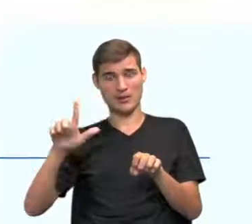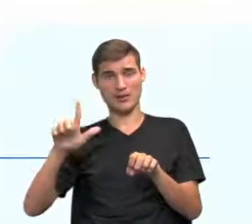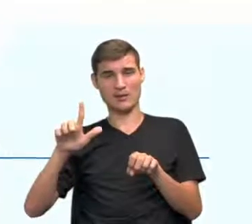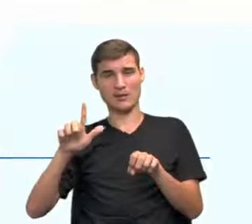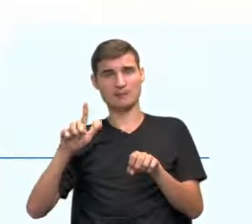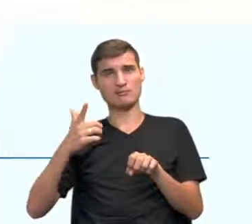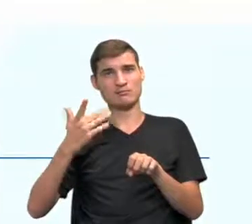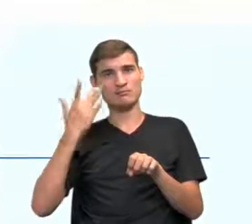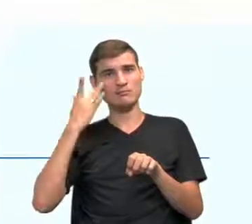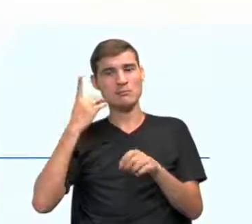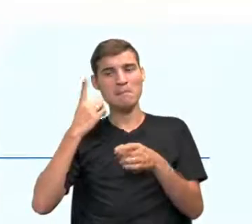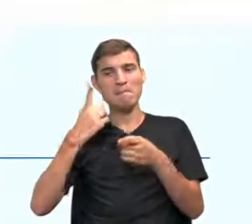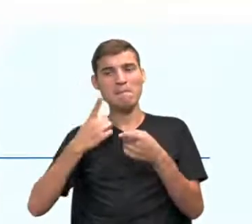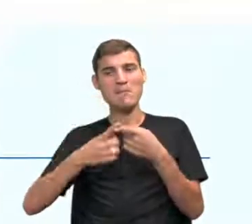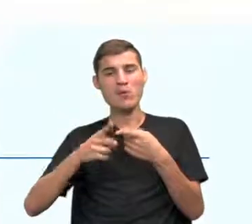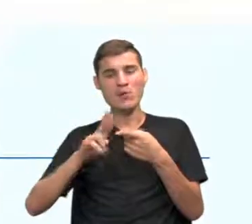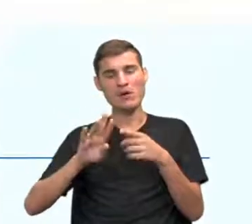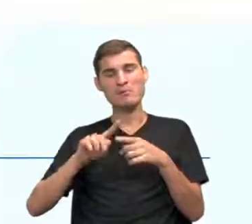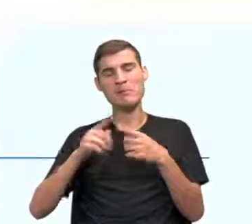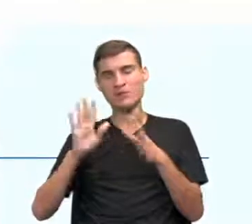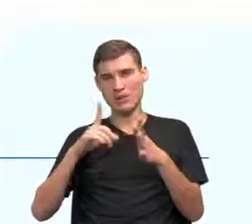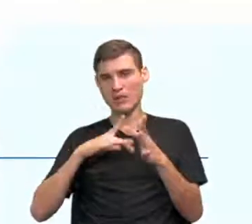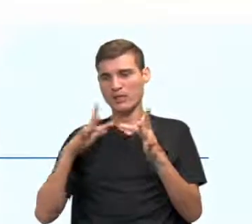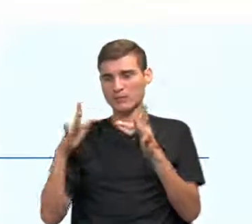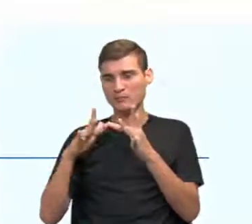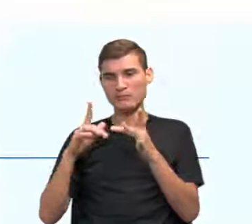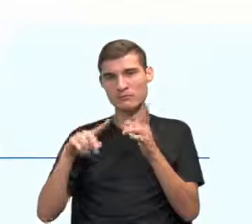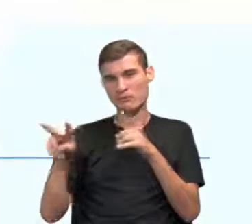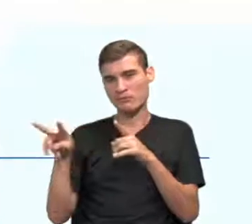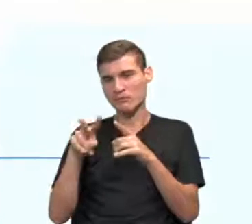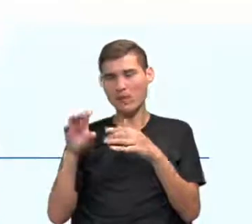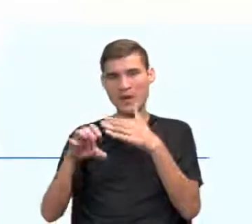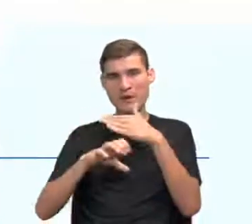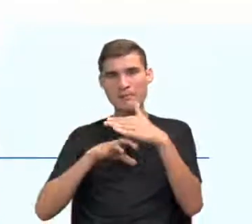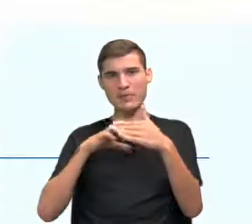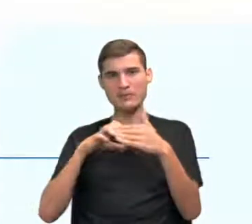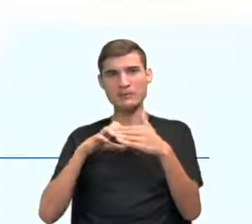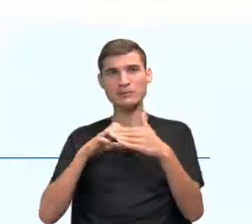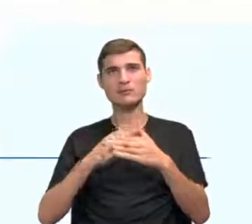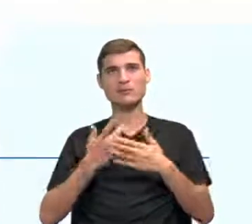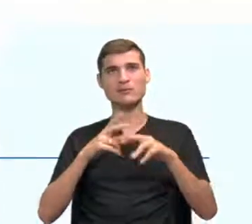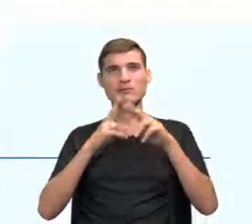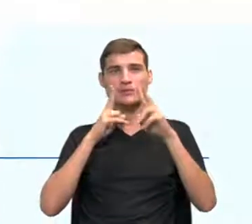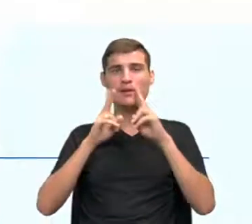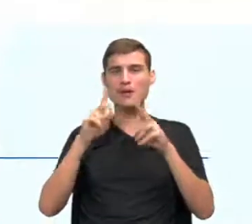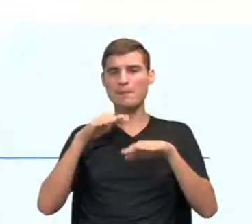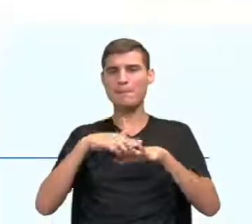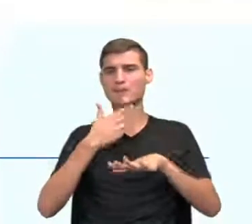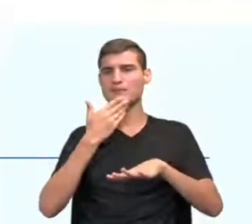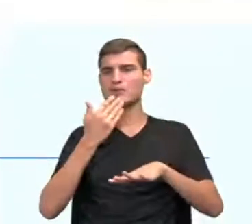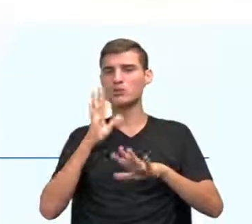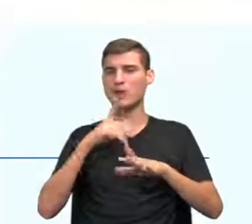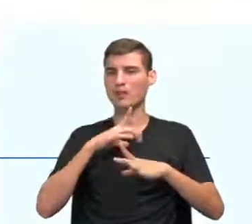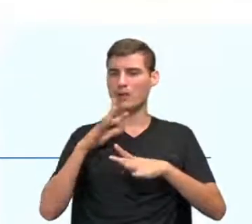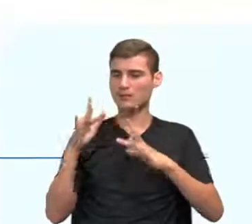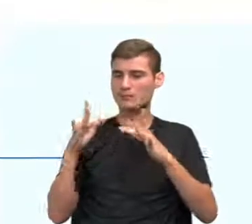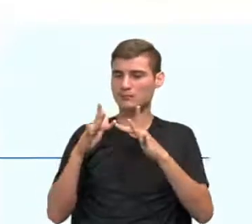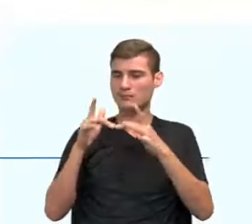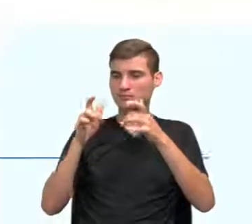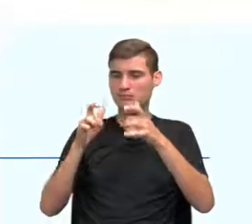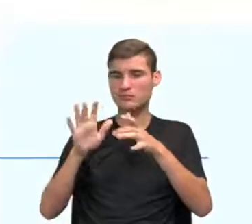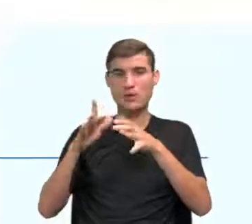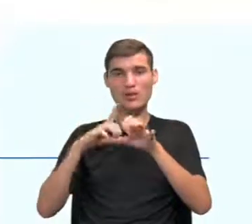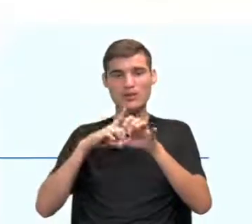Seja lá por quê, não sabemos, mas já tem uma ligação entre as duas empresas. Então, é mais fácil, já tem uma ligação física, já